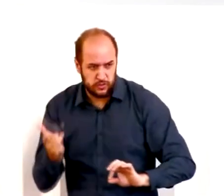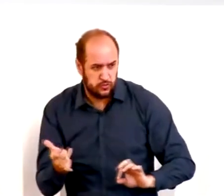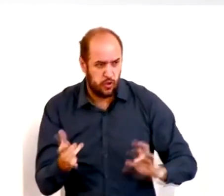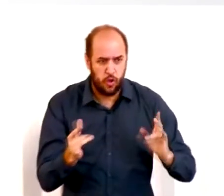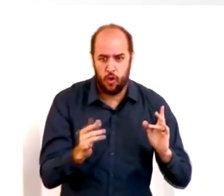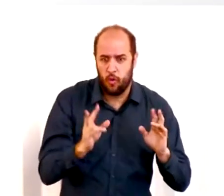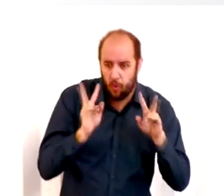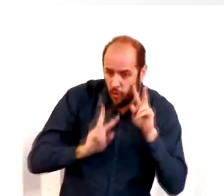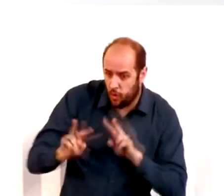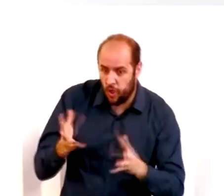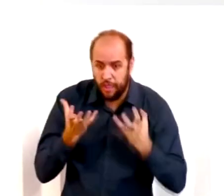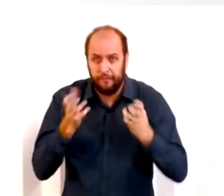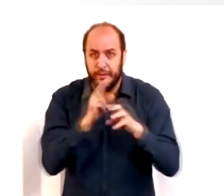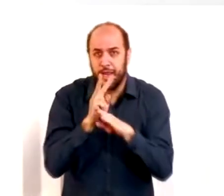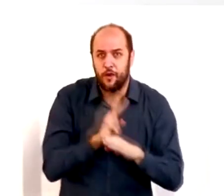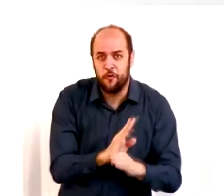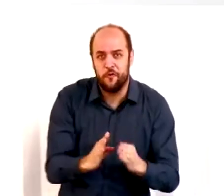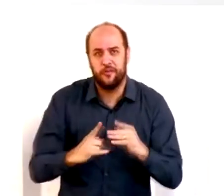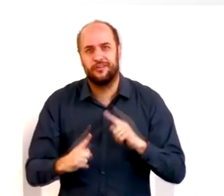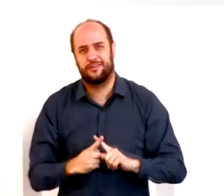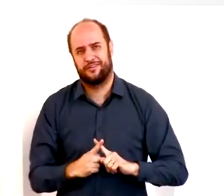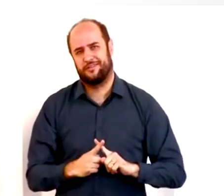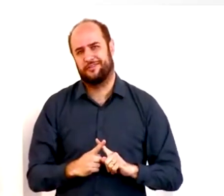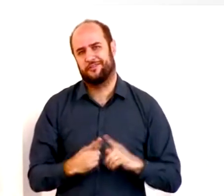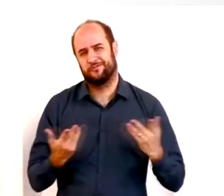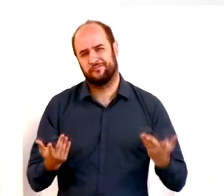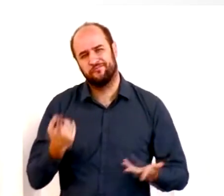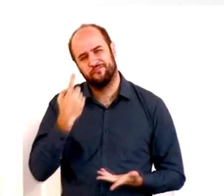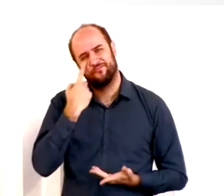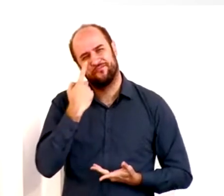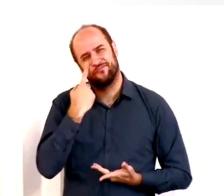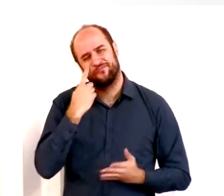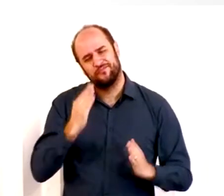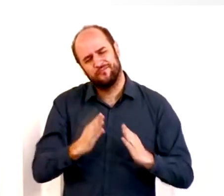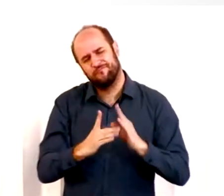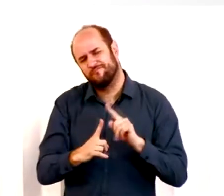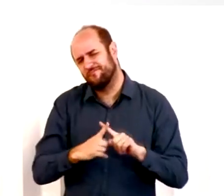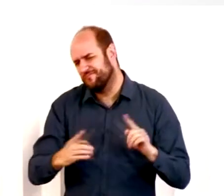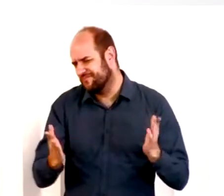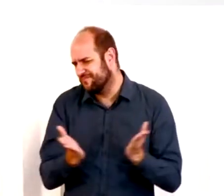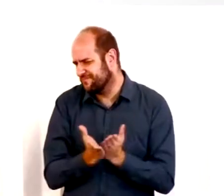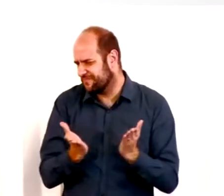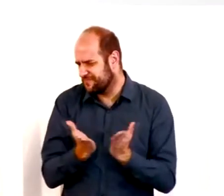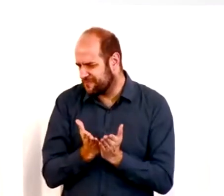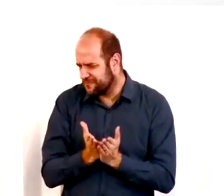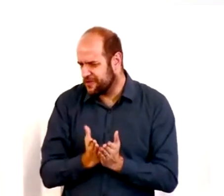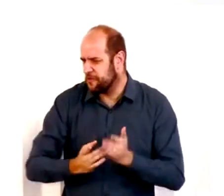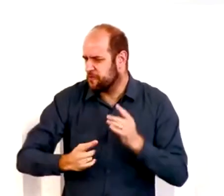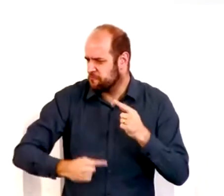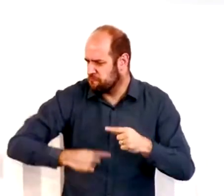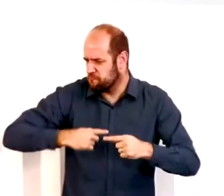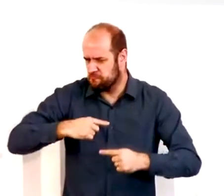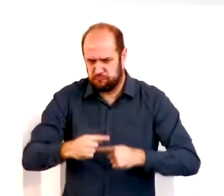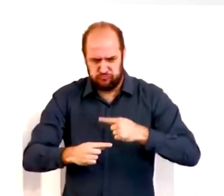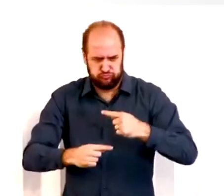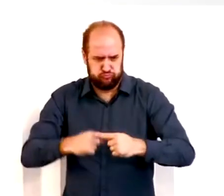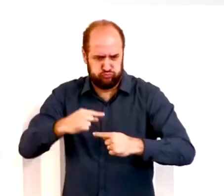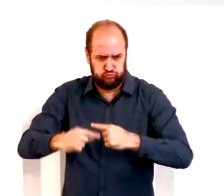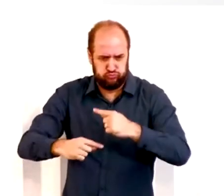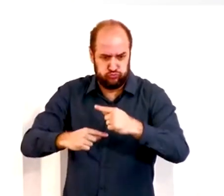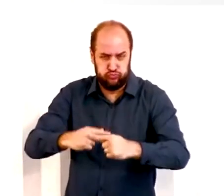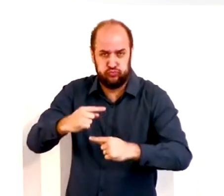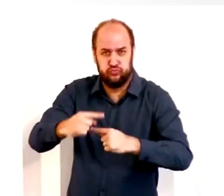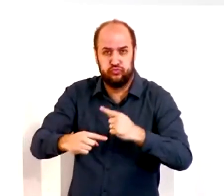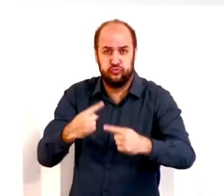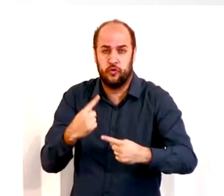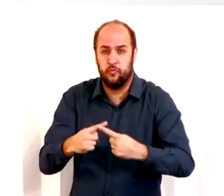esposa, com o marido de tal pessoa. Irmãos, a igreja cristã avança graças e em muito ao